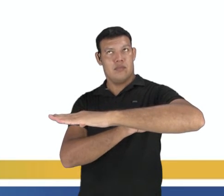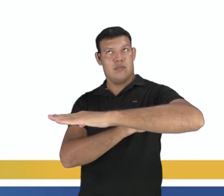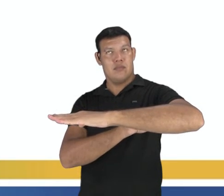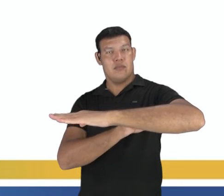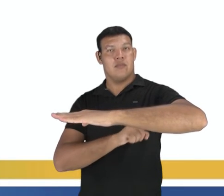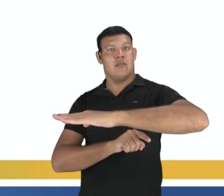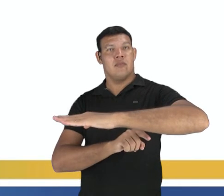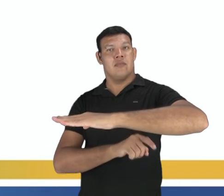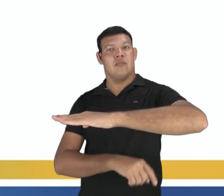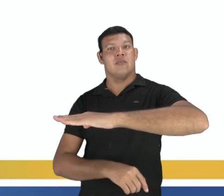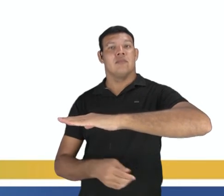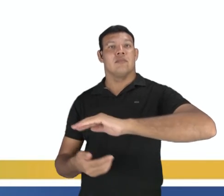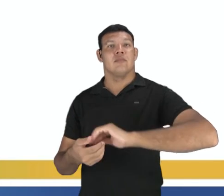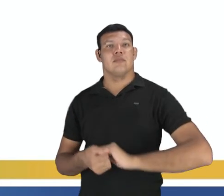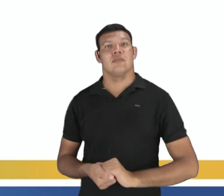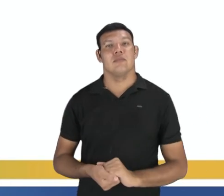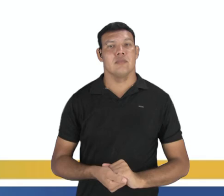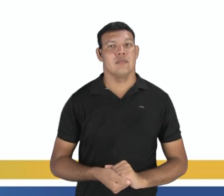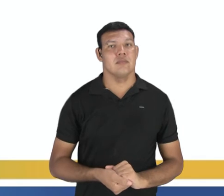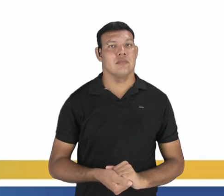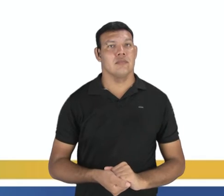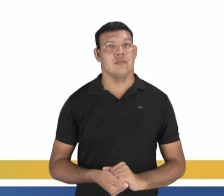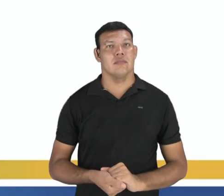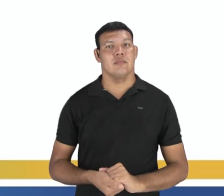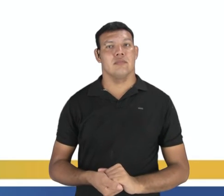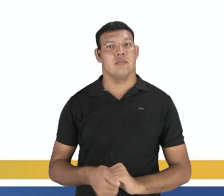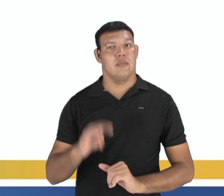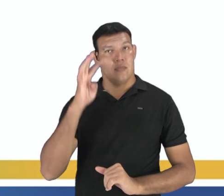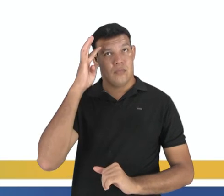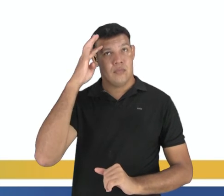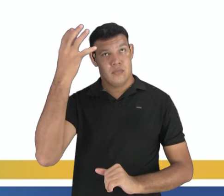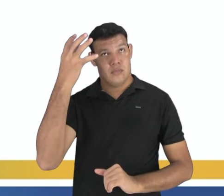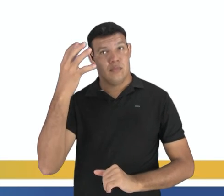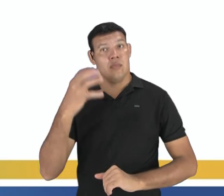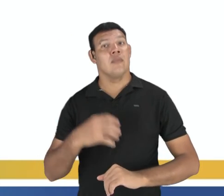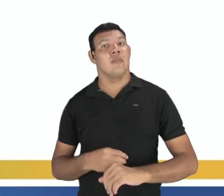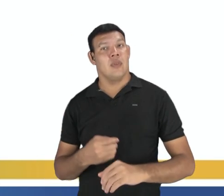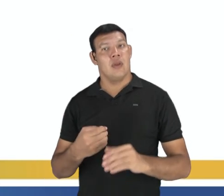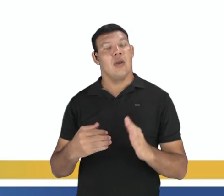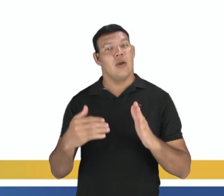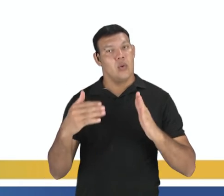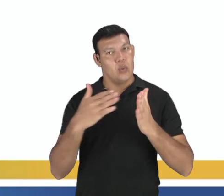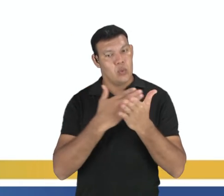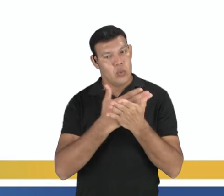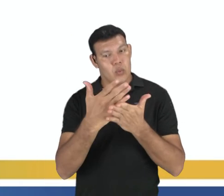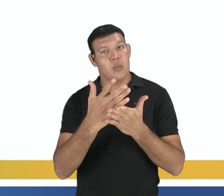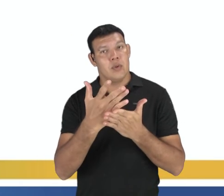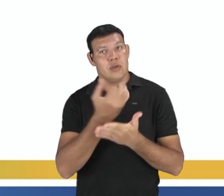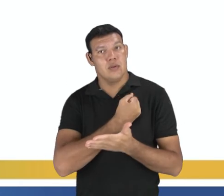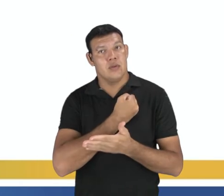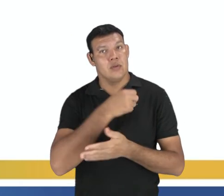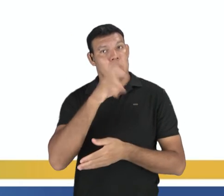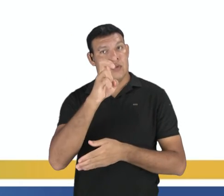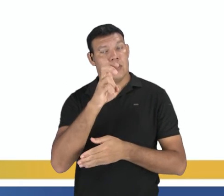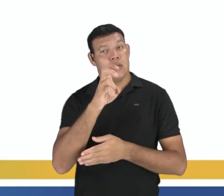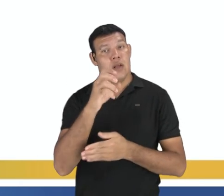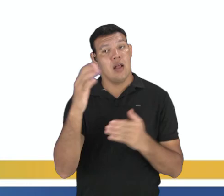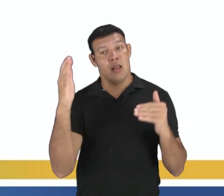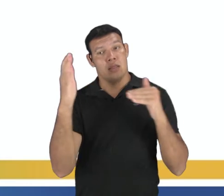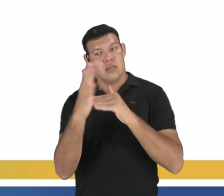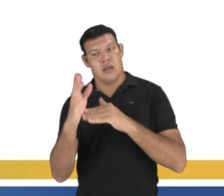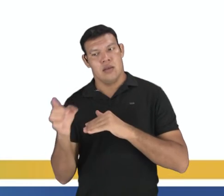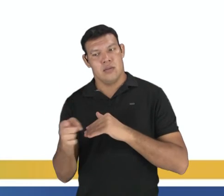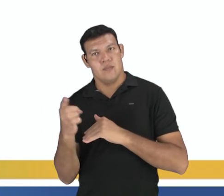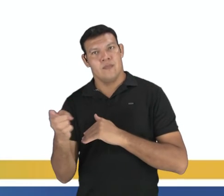existência, ele está dizendo que a solução para a nossa equação ela vai partir do 5 para o infinito. Então, todo esse